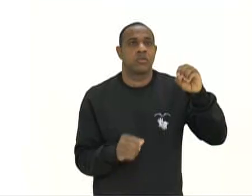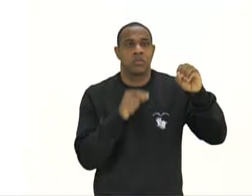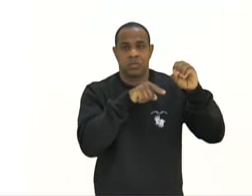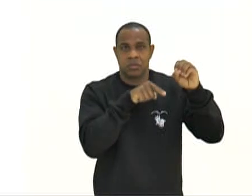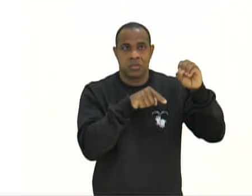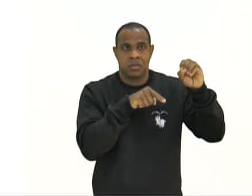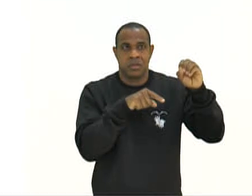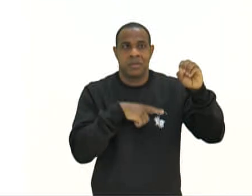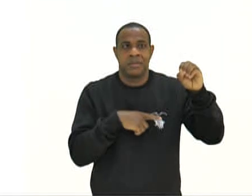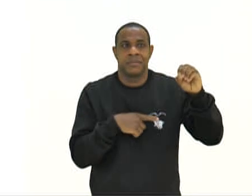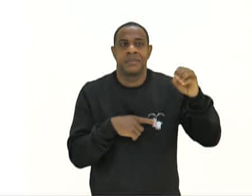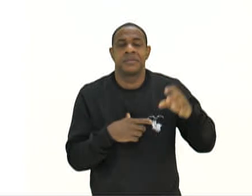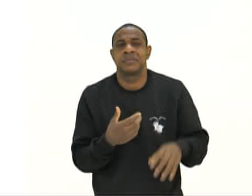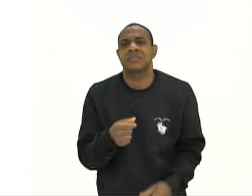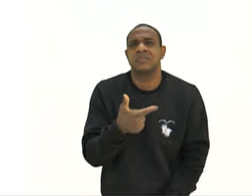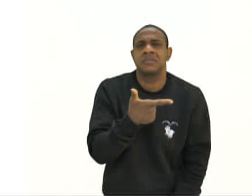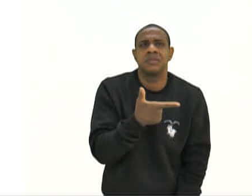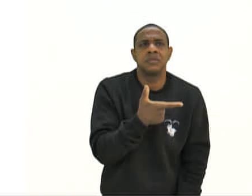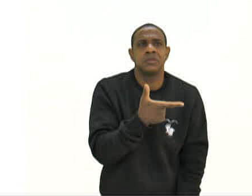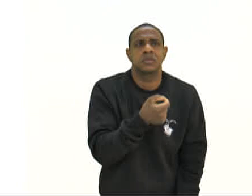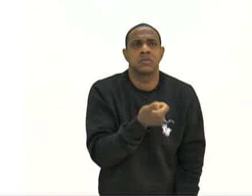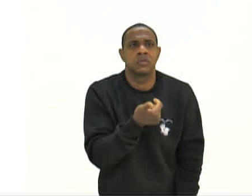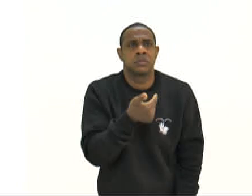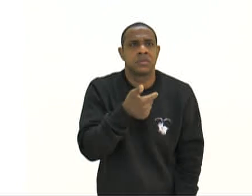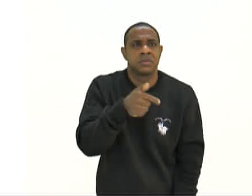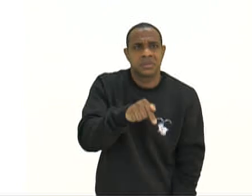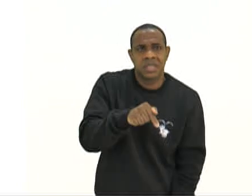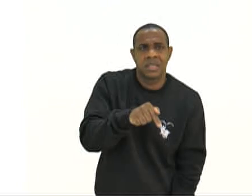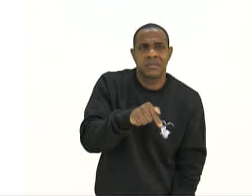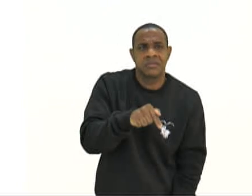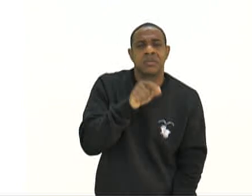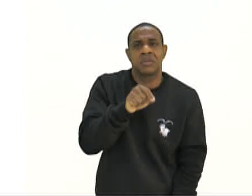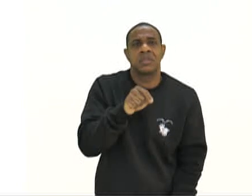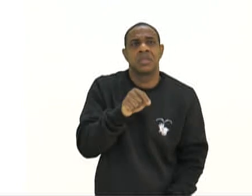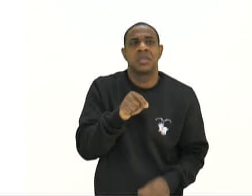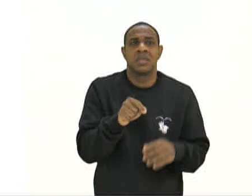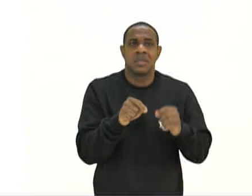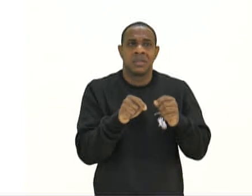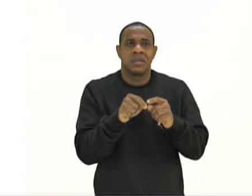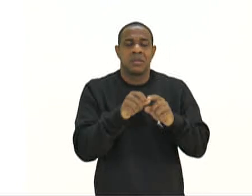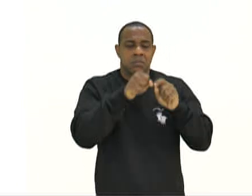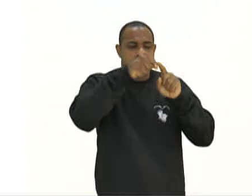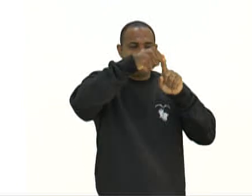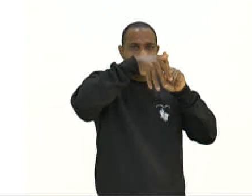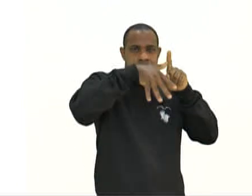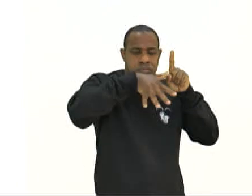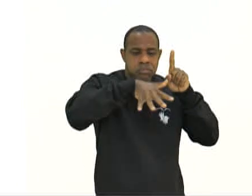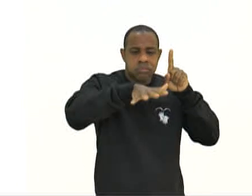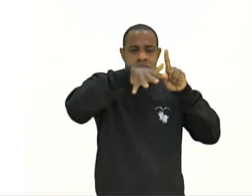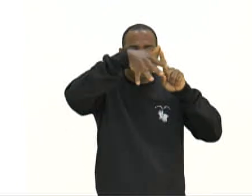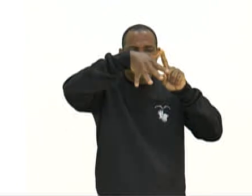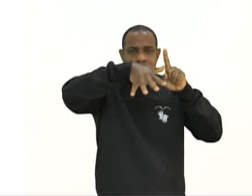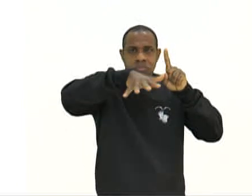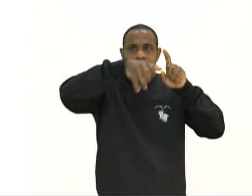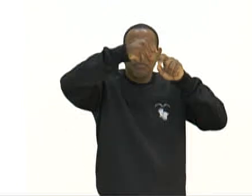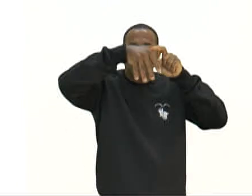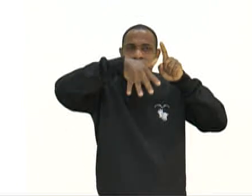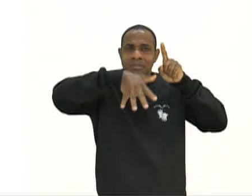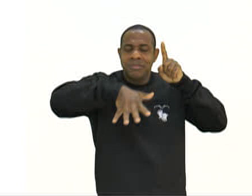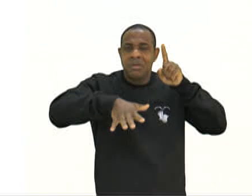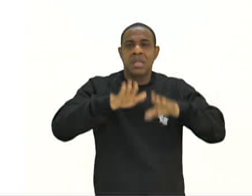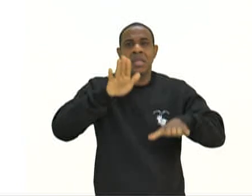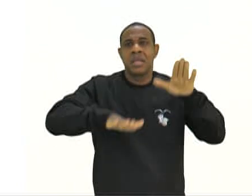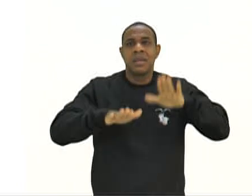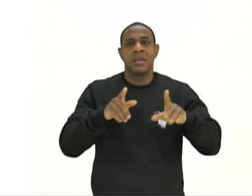única atuante no Brasil até 2007, o sinal analógico é representado por uma onda contínua que varia em função do